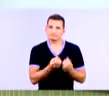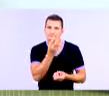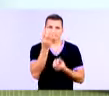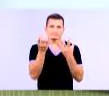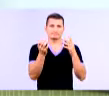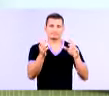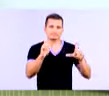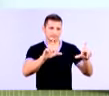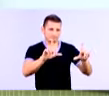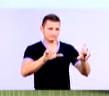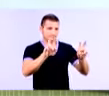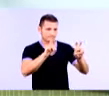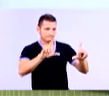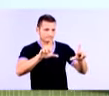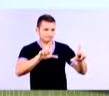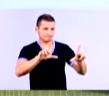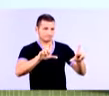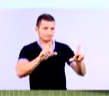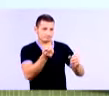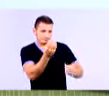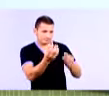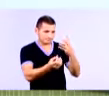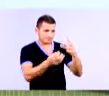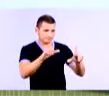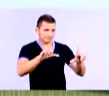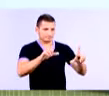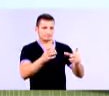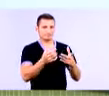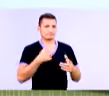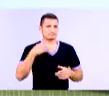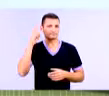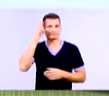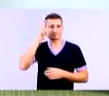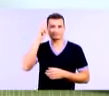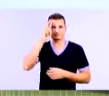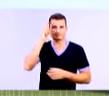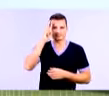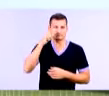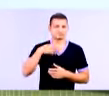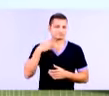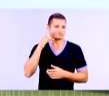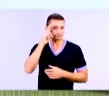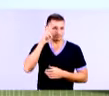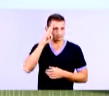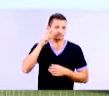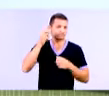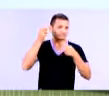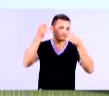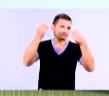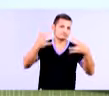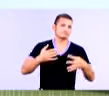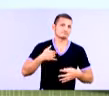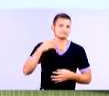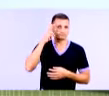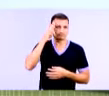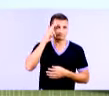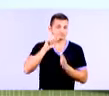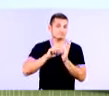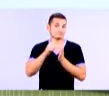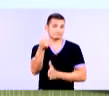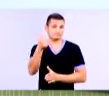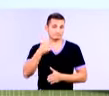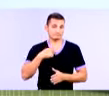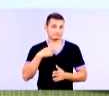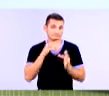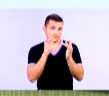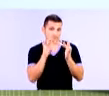tela do computador. Eu me lembro, eu vou contar essa história, eu me lembro a primeira vez que eu tive um